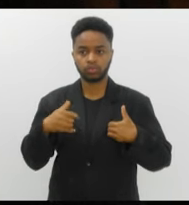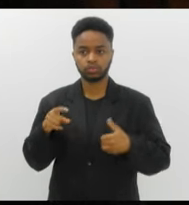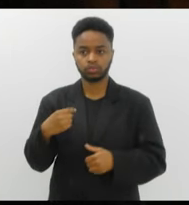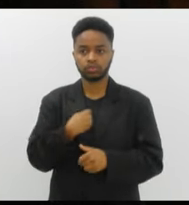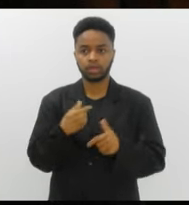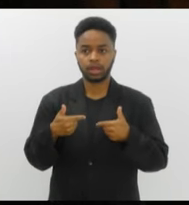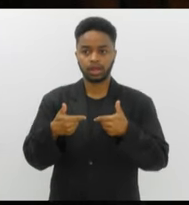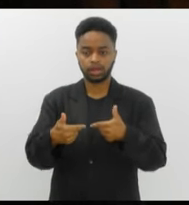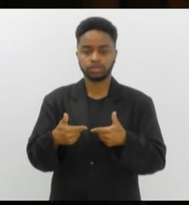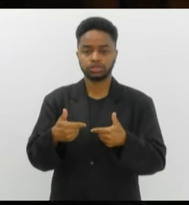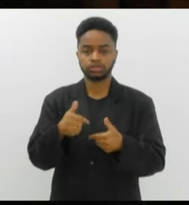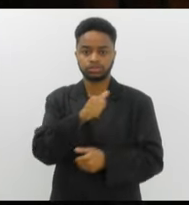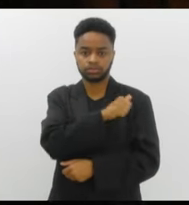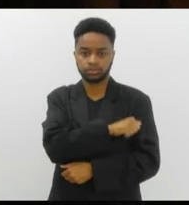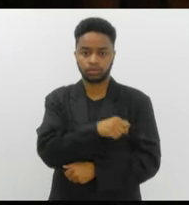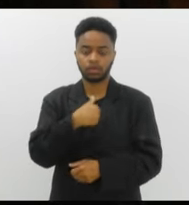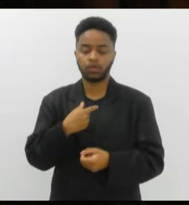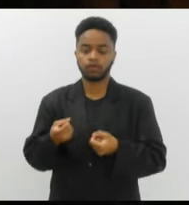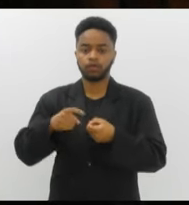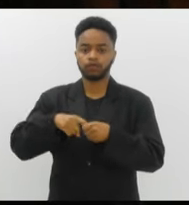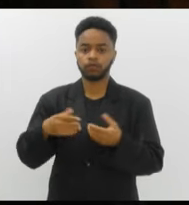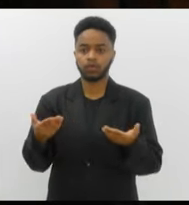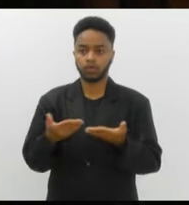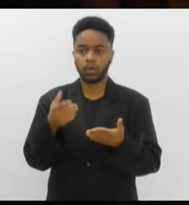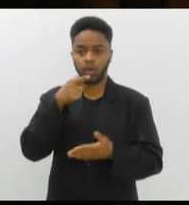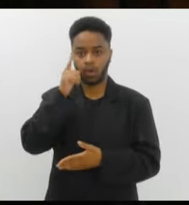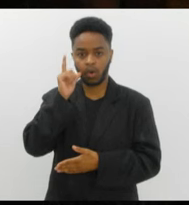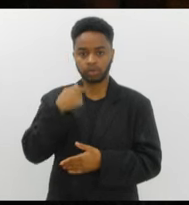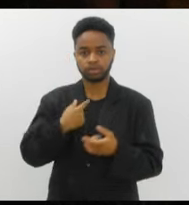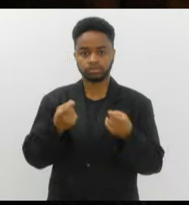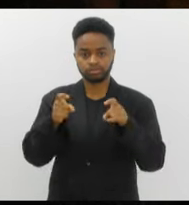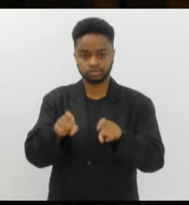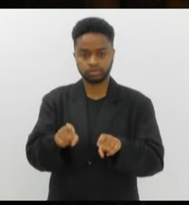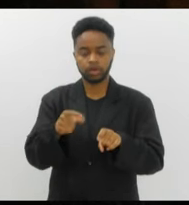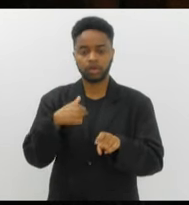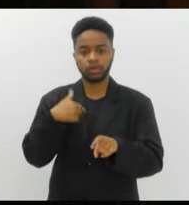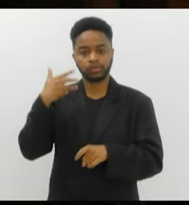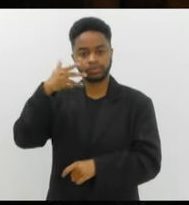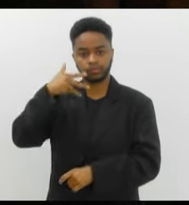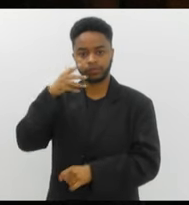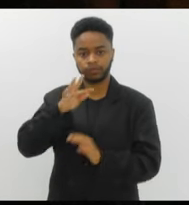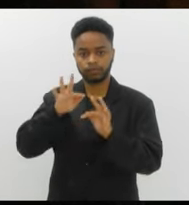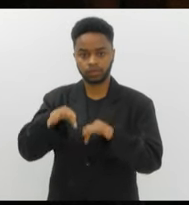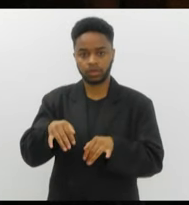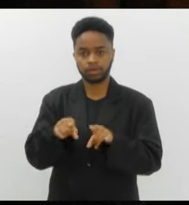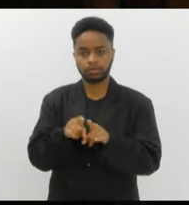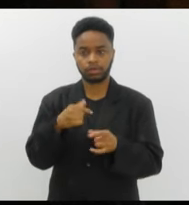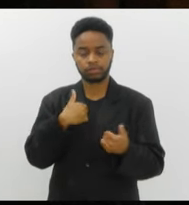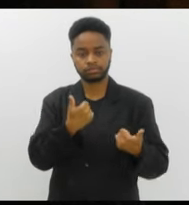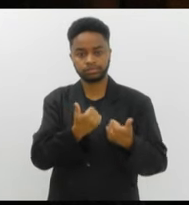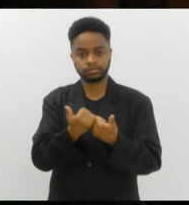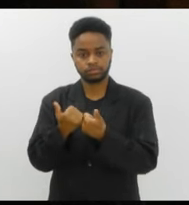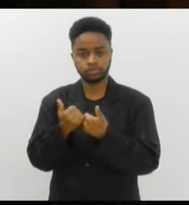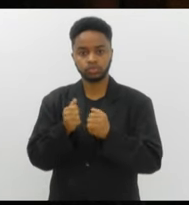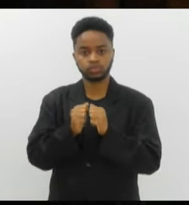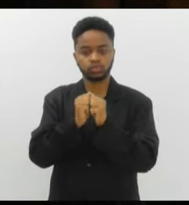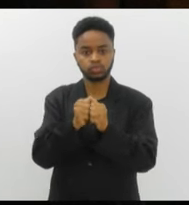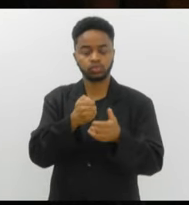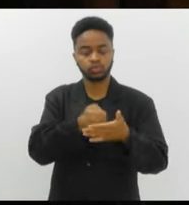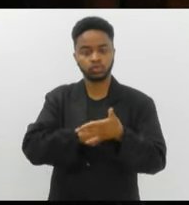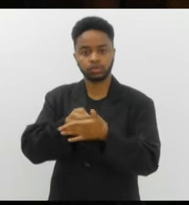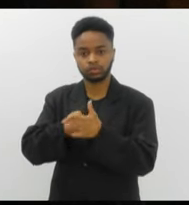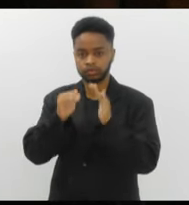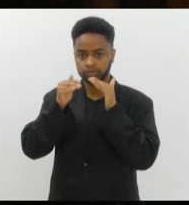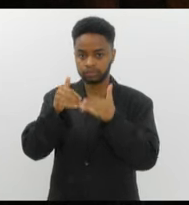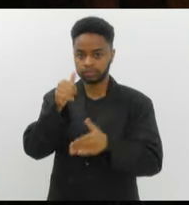cidade do Rio de Janeiro. Hoje reassumo o meu mandato, ontem reassumi, estive aqui nesse expediente final. Contem comigo para seguir lutando pelo Estado do Rio de Janeiro e